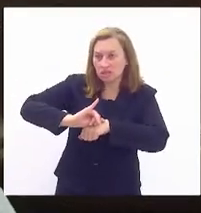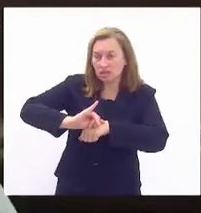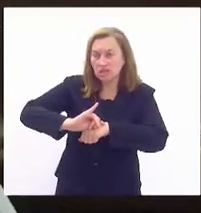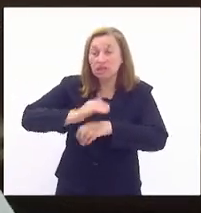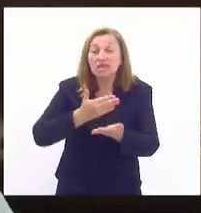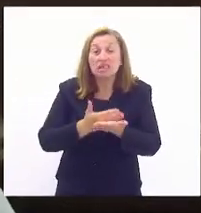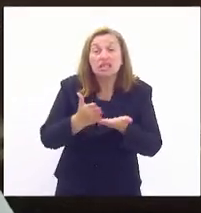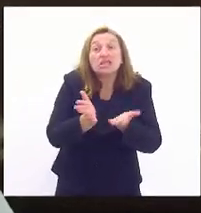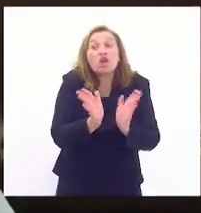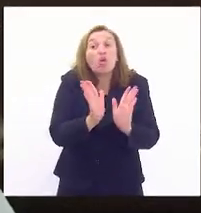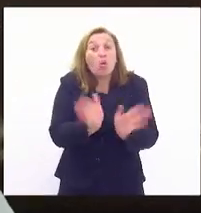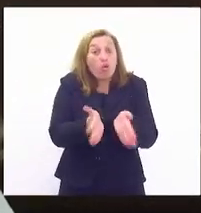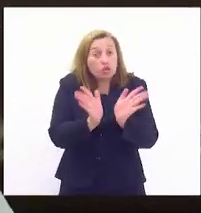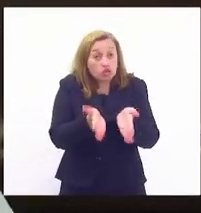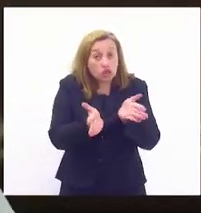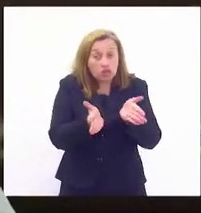hoje